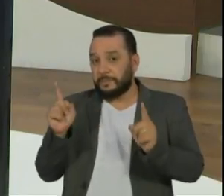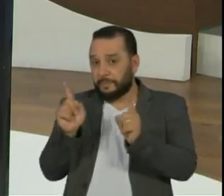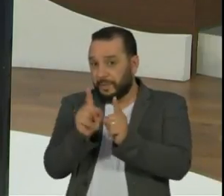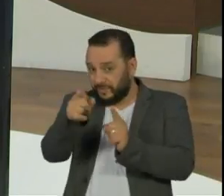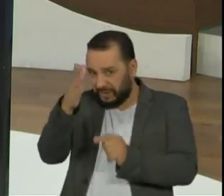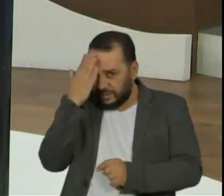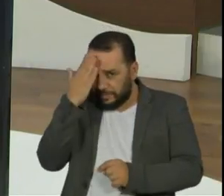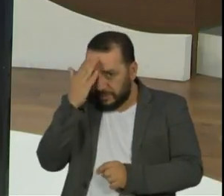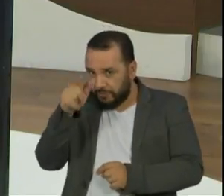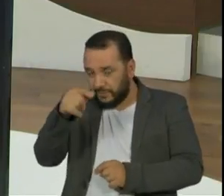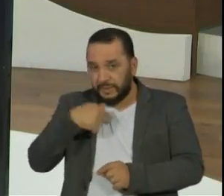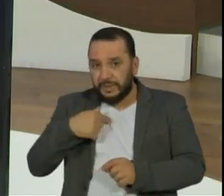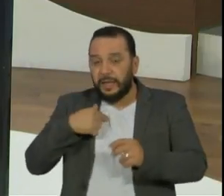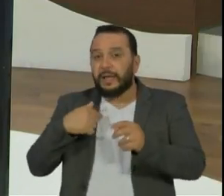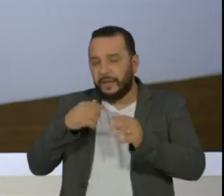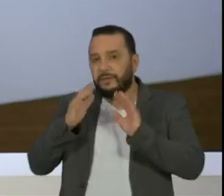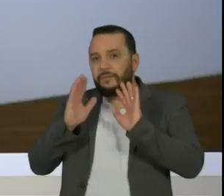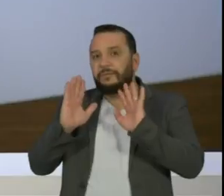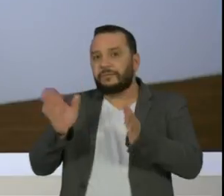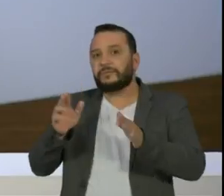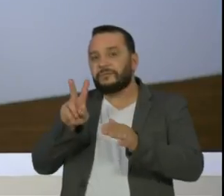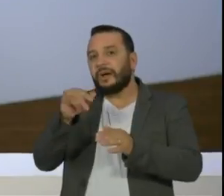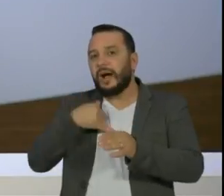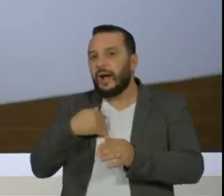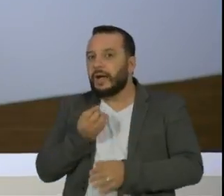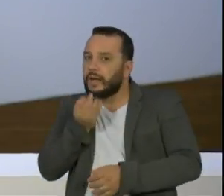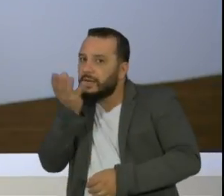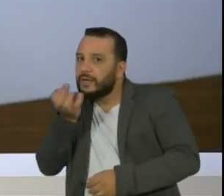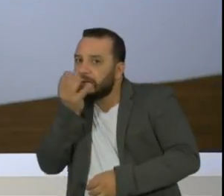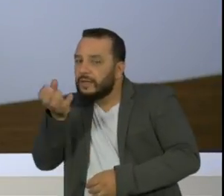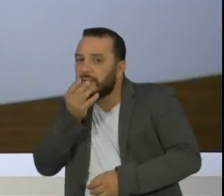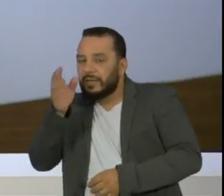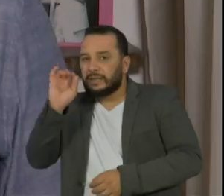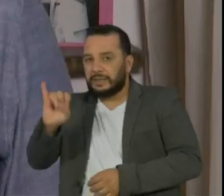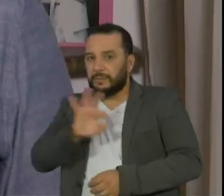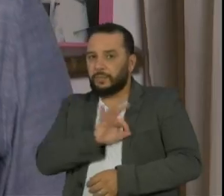você vai testemunhar no caso, se for convocado?